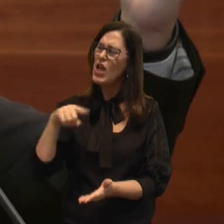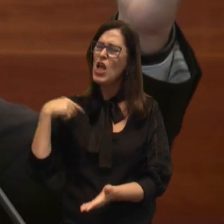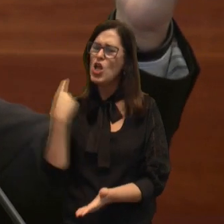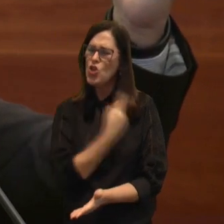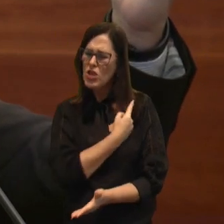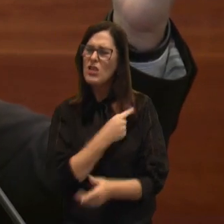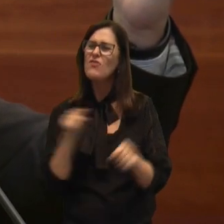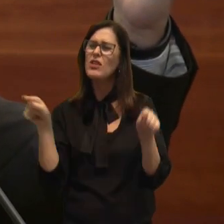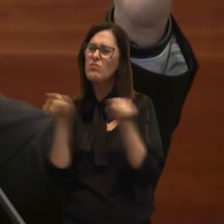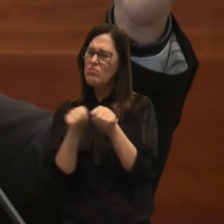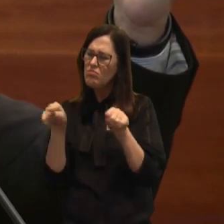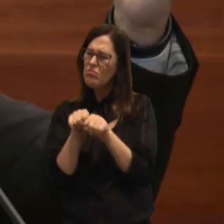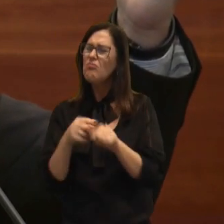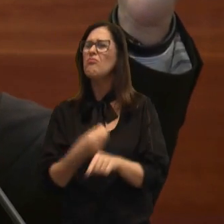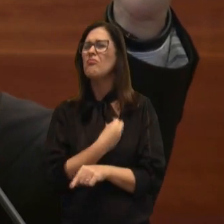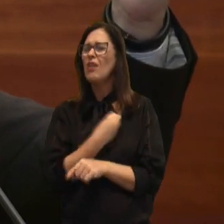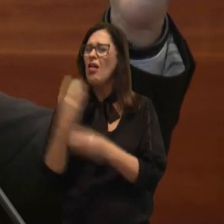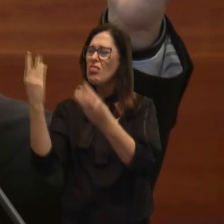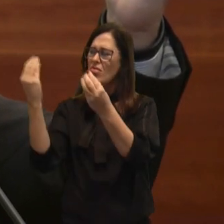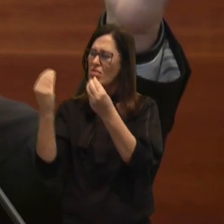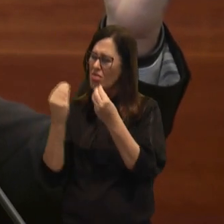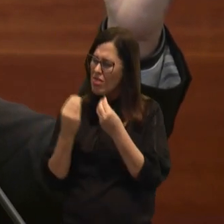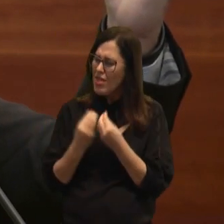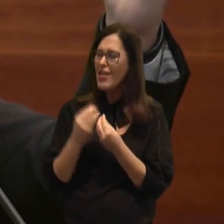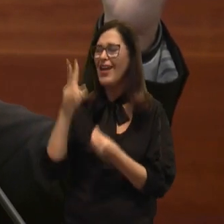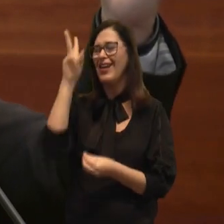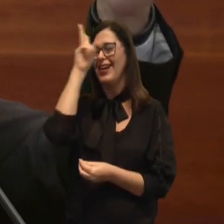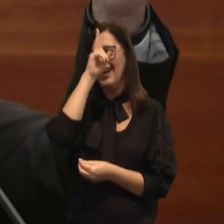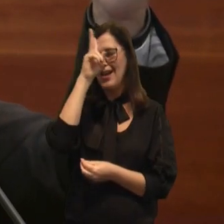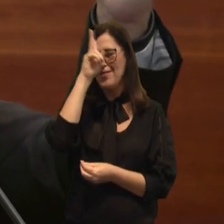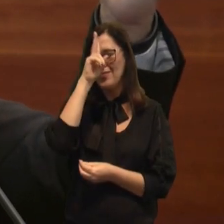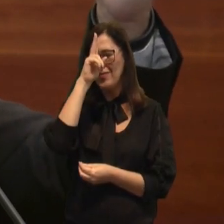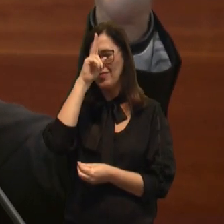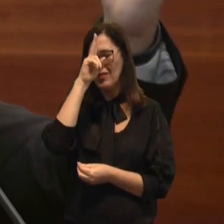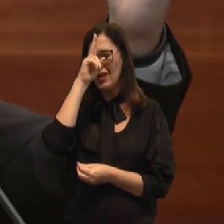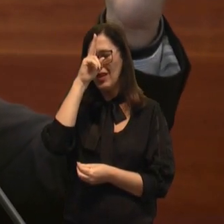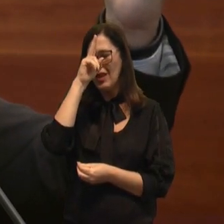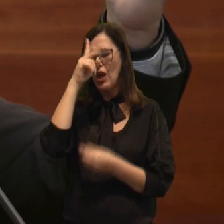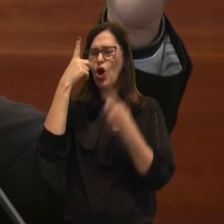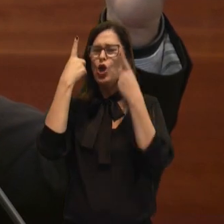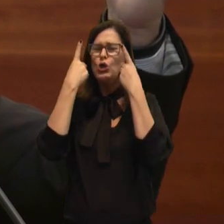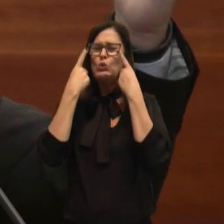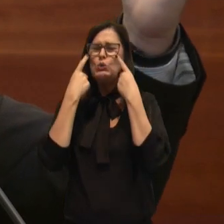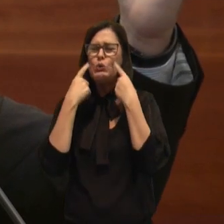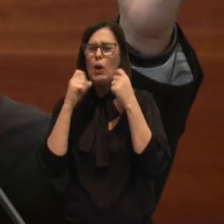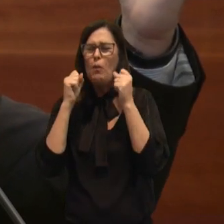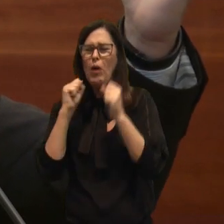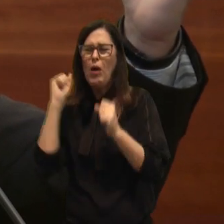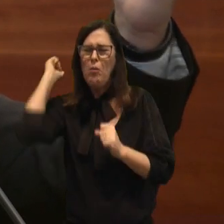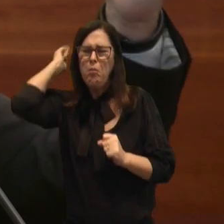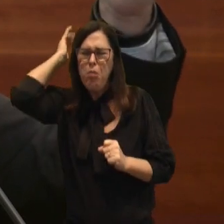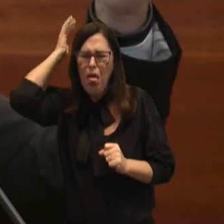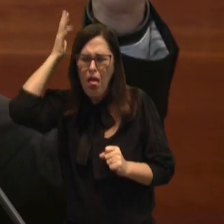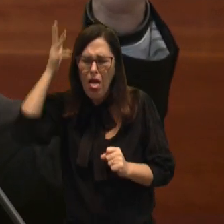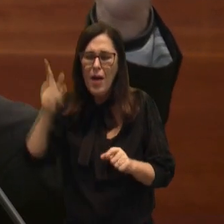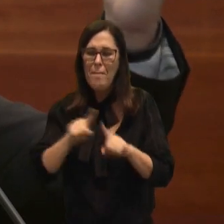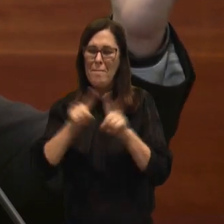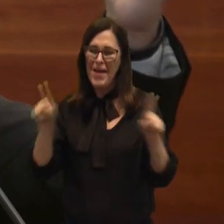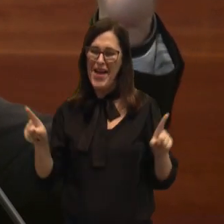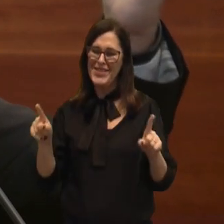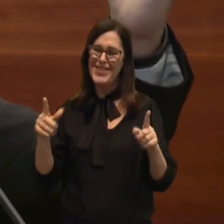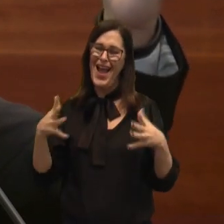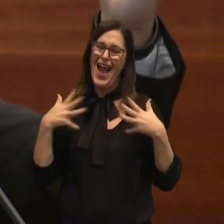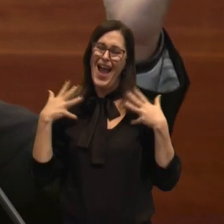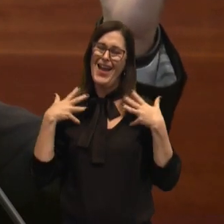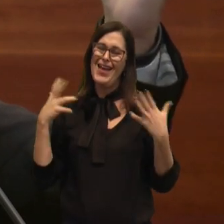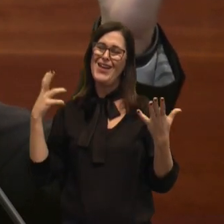vida também, trazendo sempre a lembrança que o choro pode durar uma noite, mas a